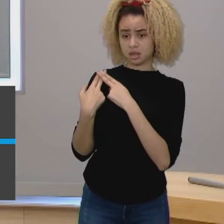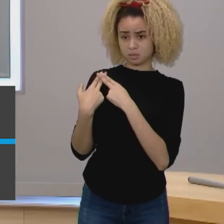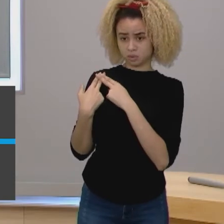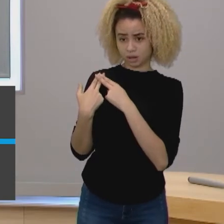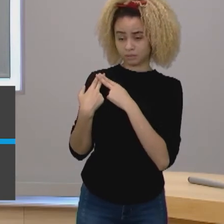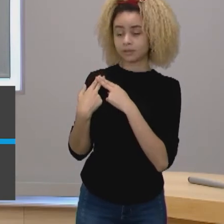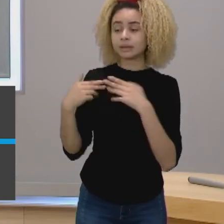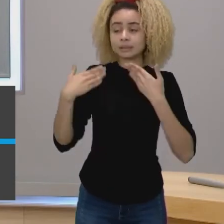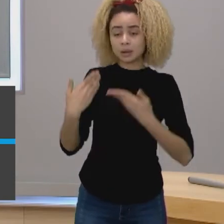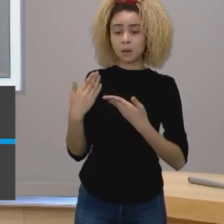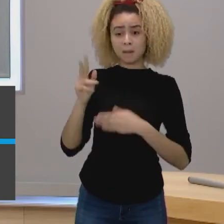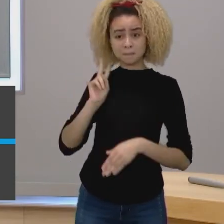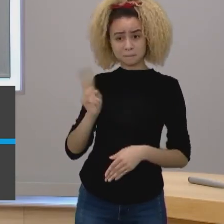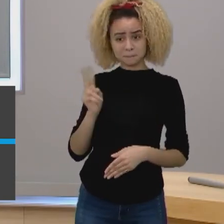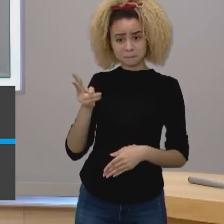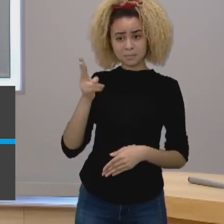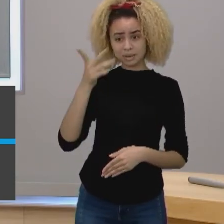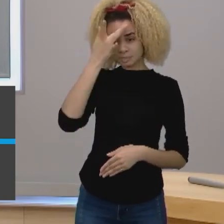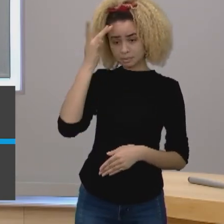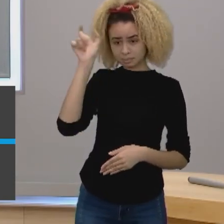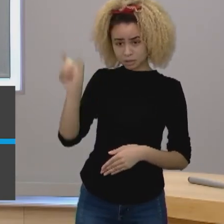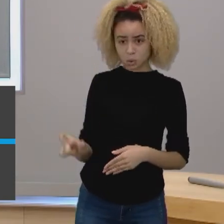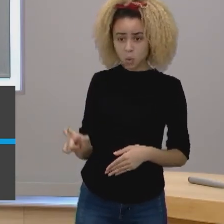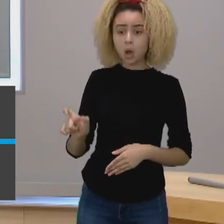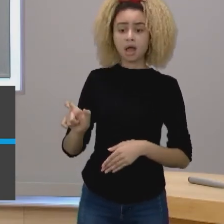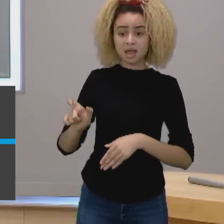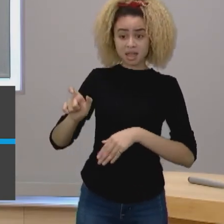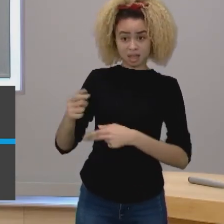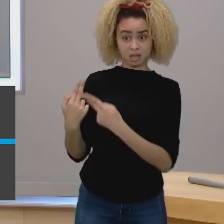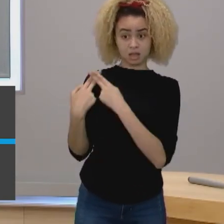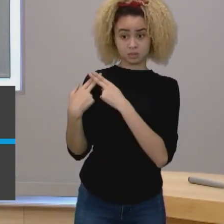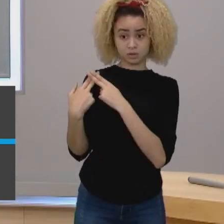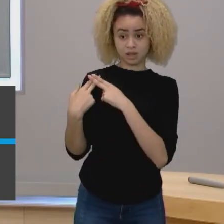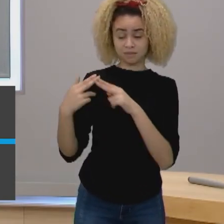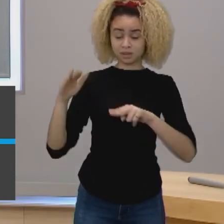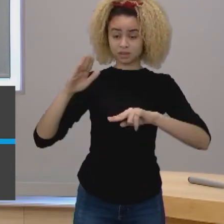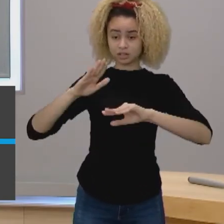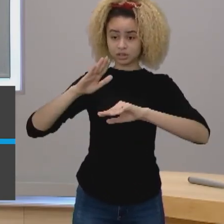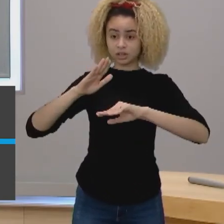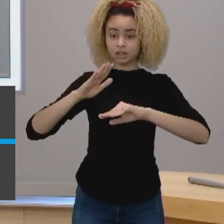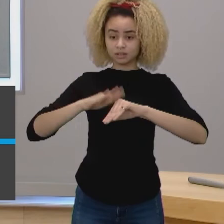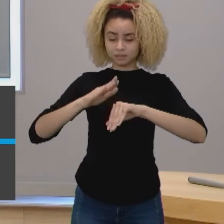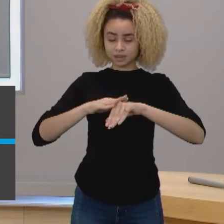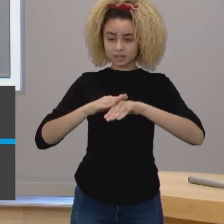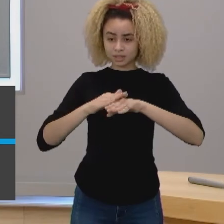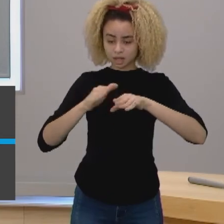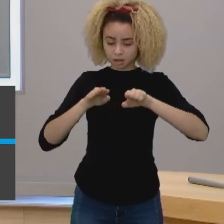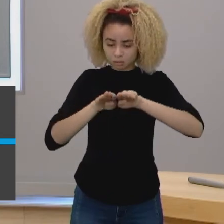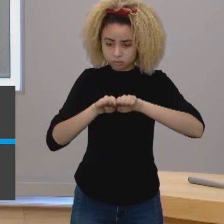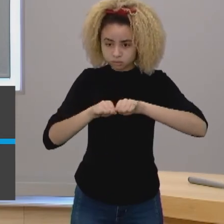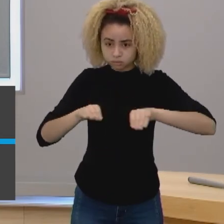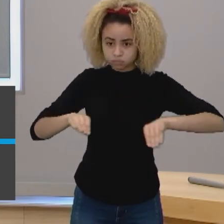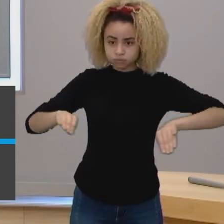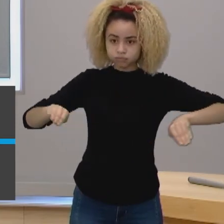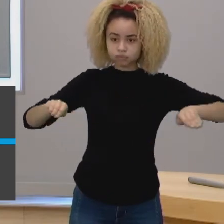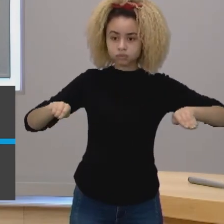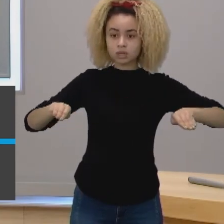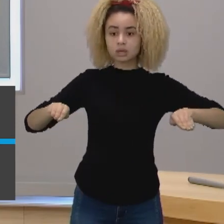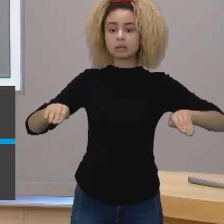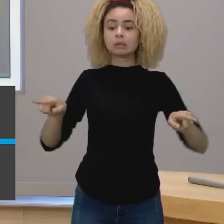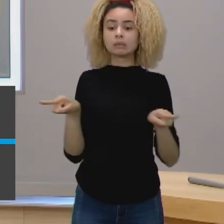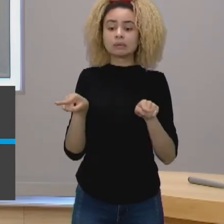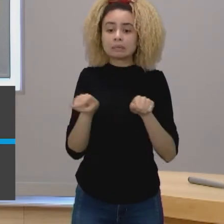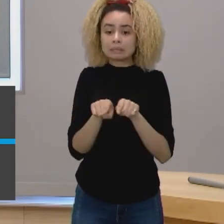pessoa que ela vai ser responsável por produzir o shape aqui, esse pedaço de madeira, ela também vai